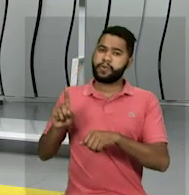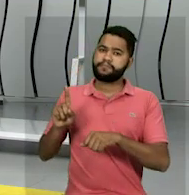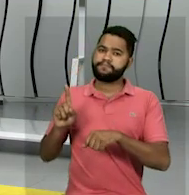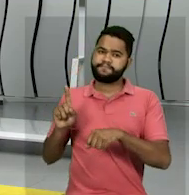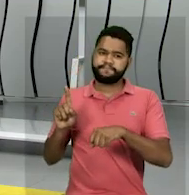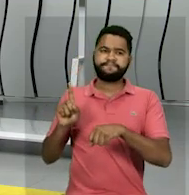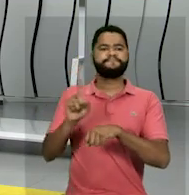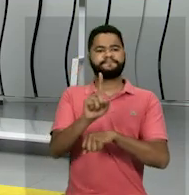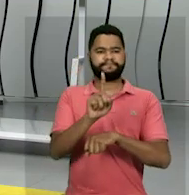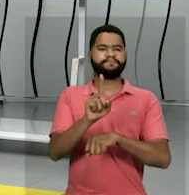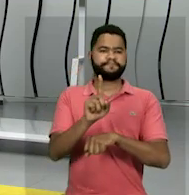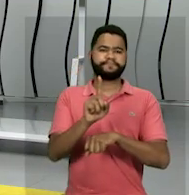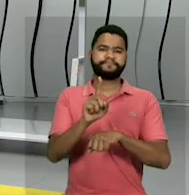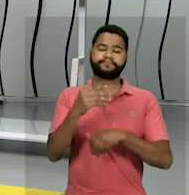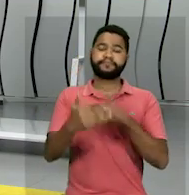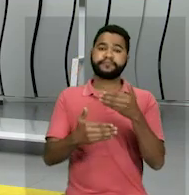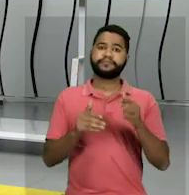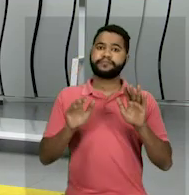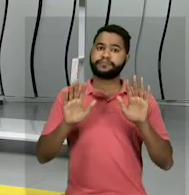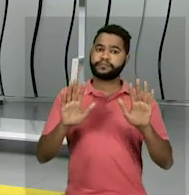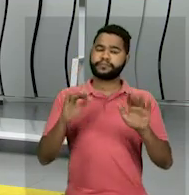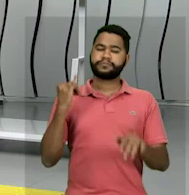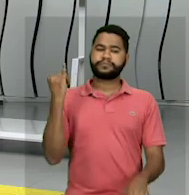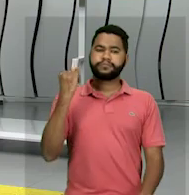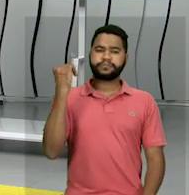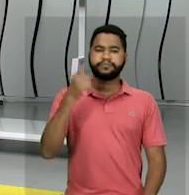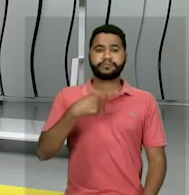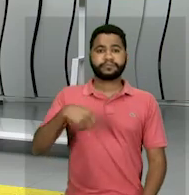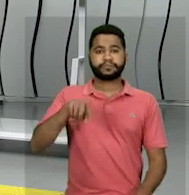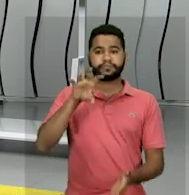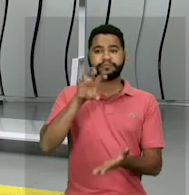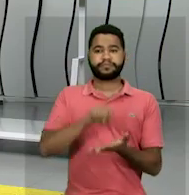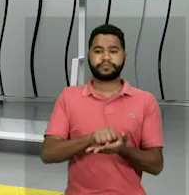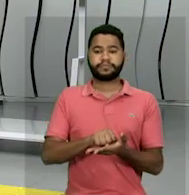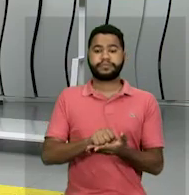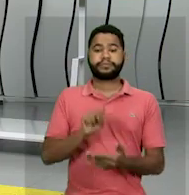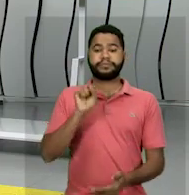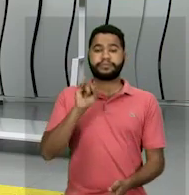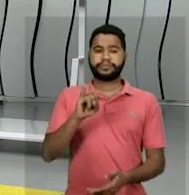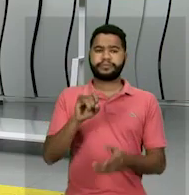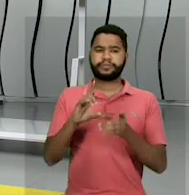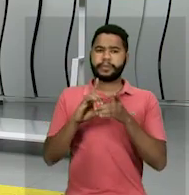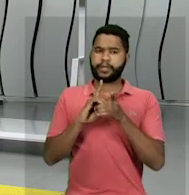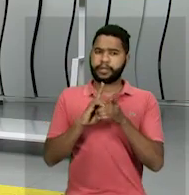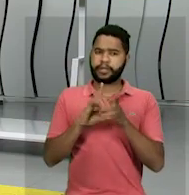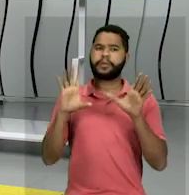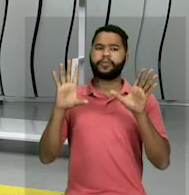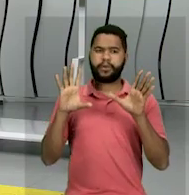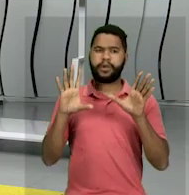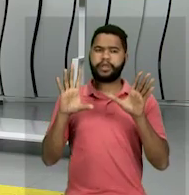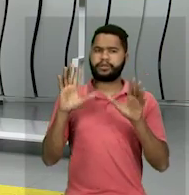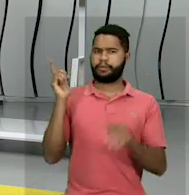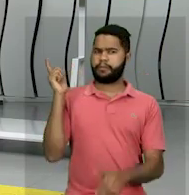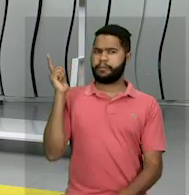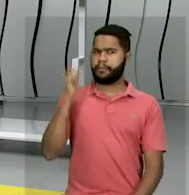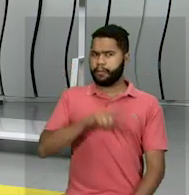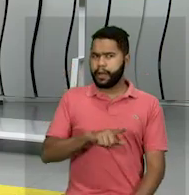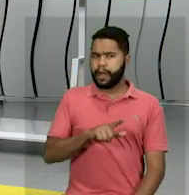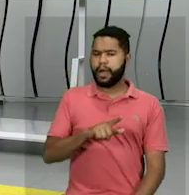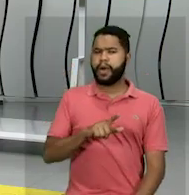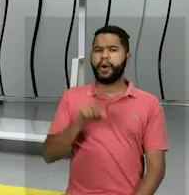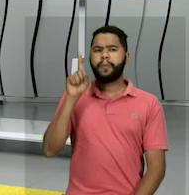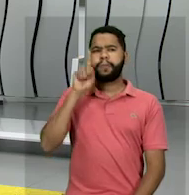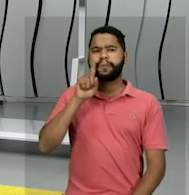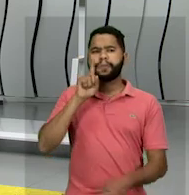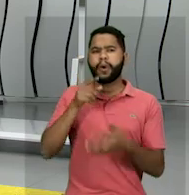aí. Mas é importante a gente registrar que se a democracia está vencendo, né? Se os Estados